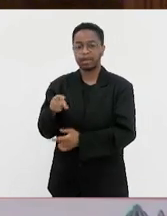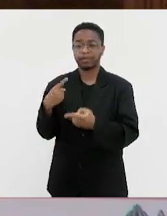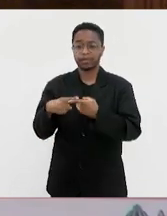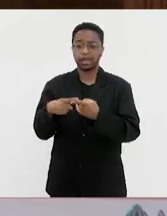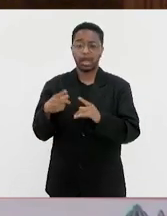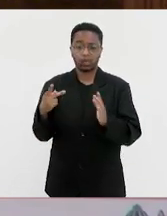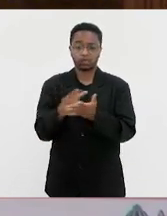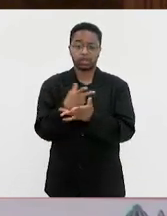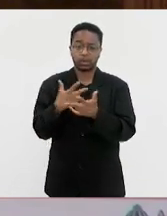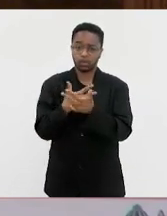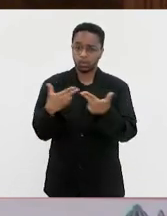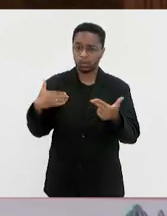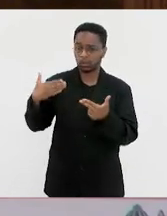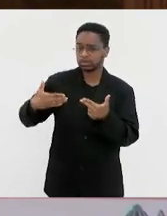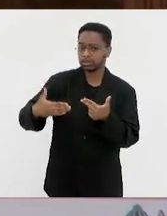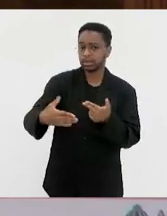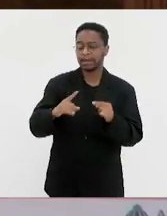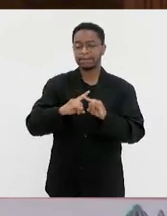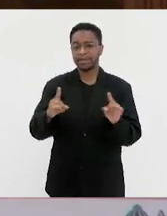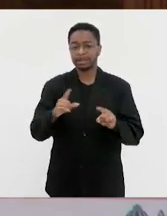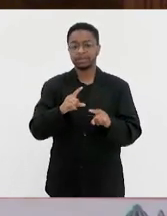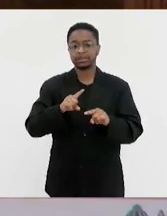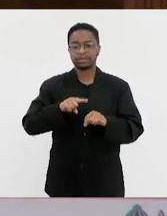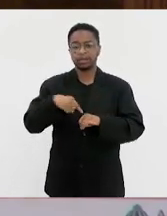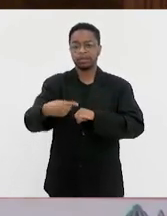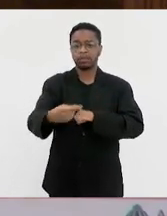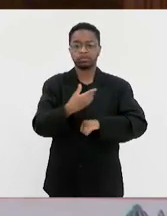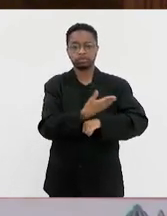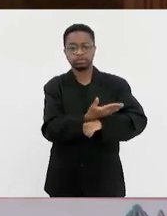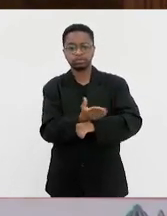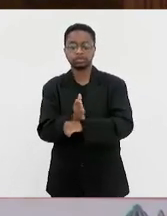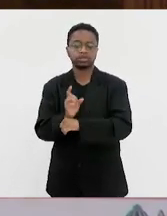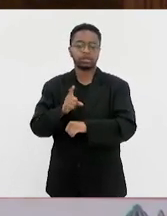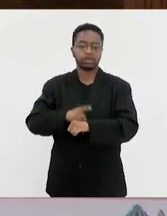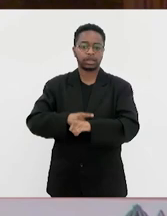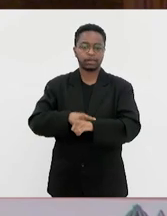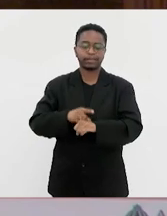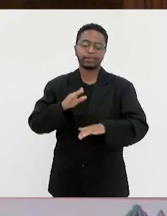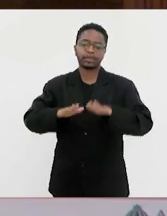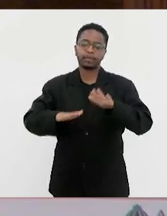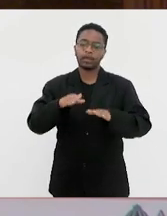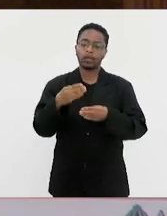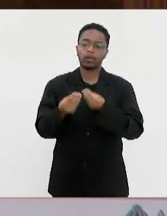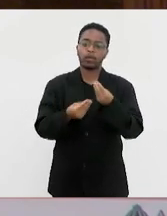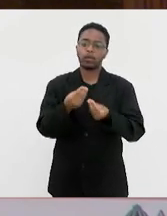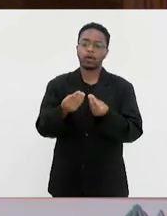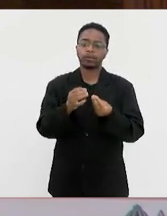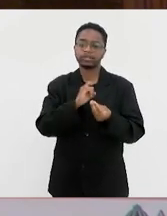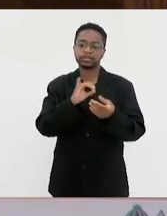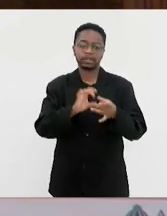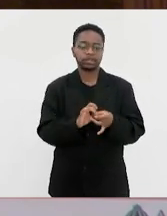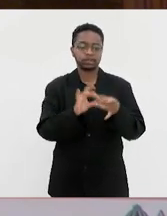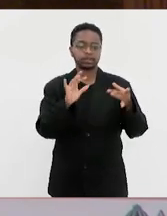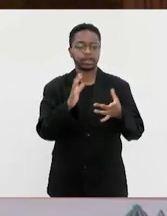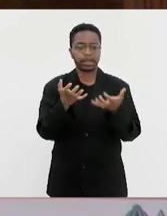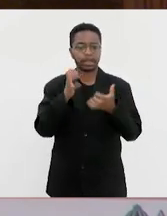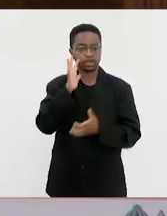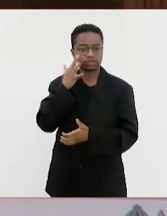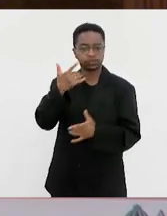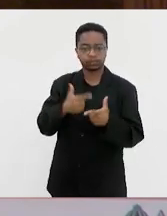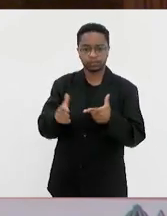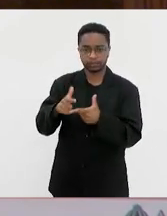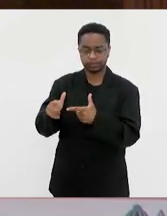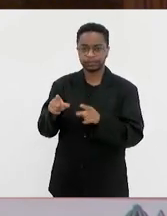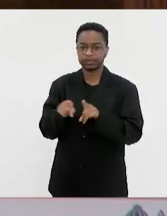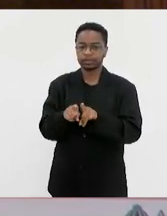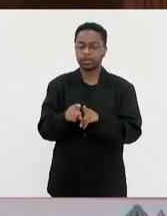ocorrer e, quando de prontidão, passando o tempo que for, vai depender do que você está se tornando disponível a resolver aquele problema. Eu falei